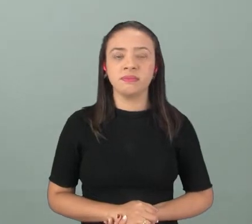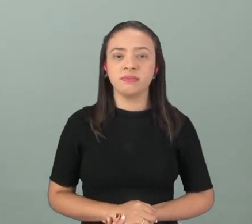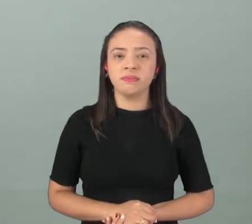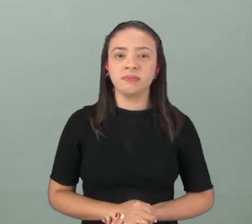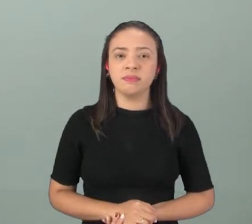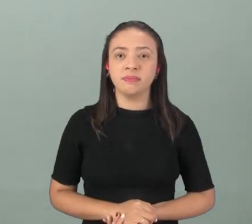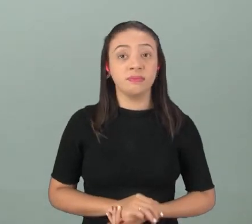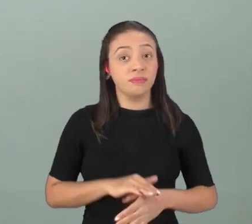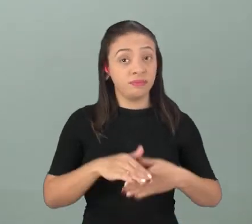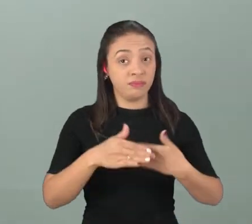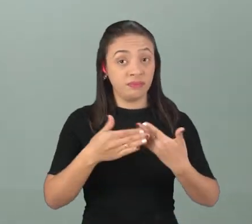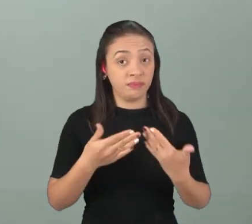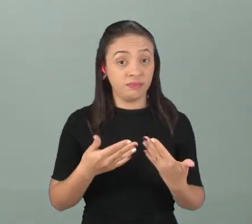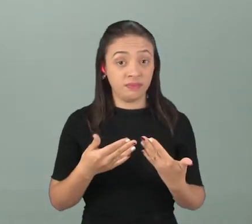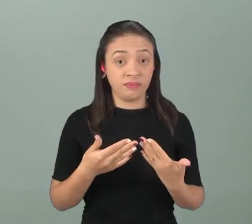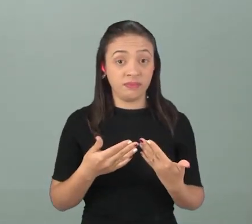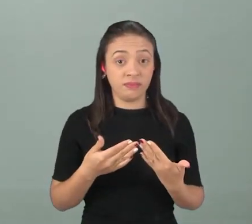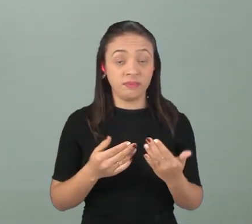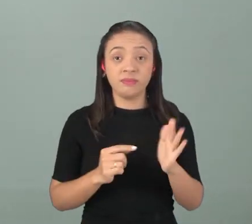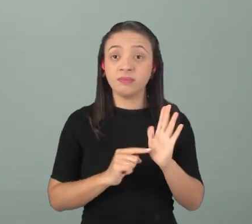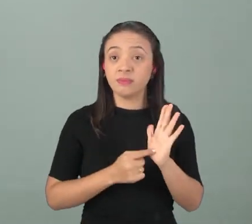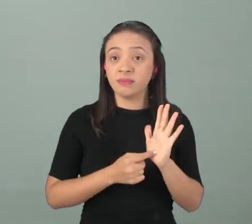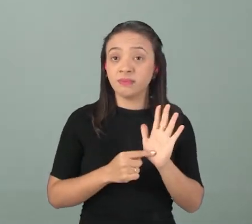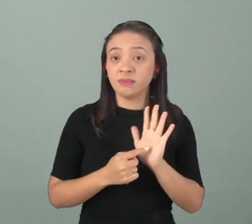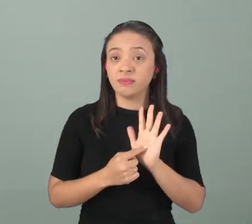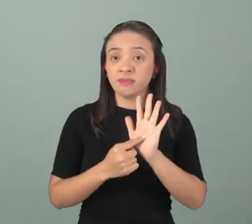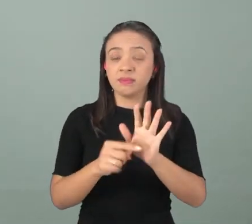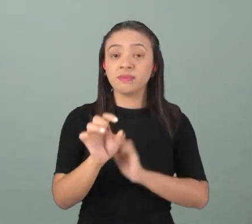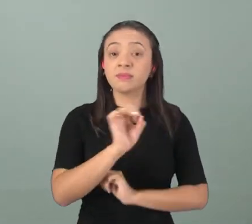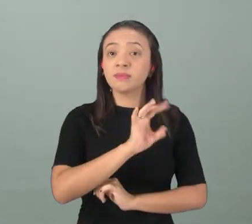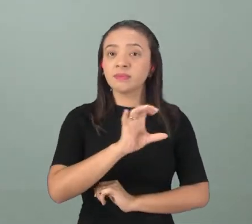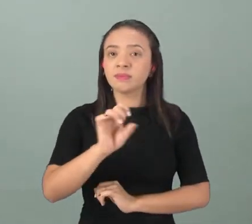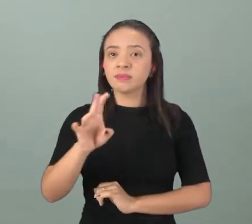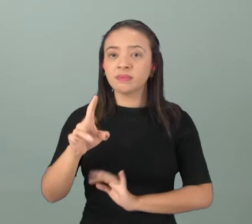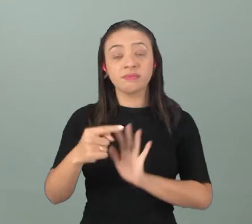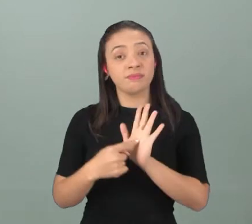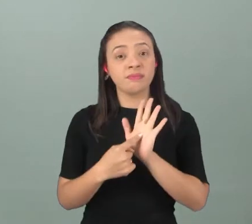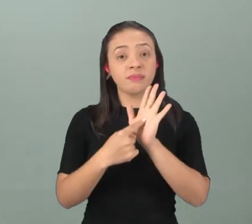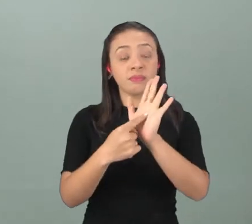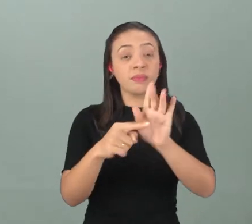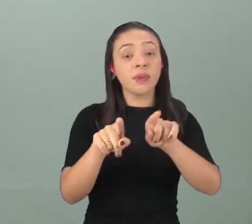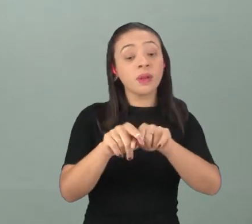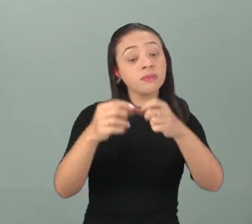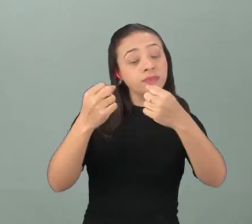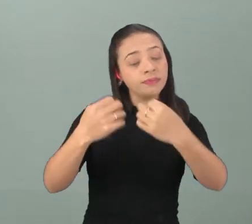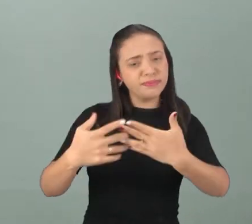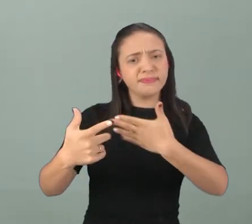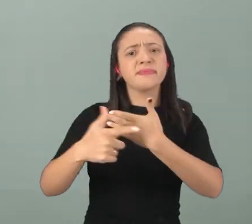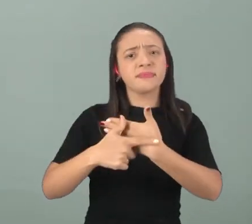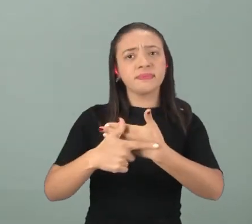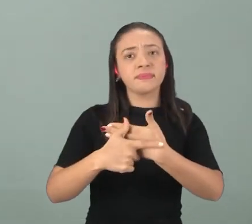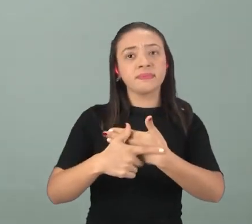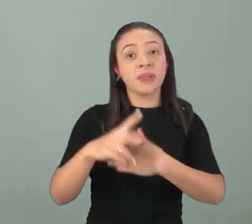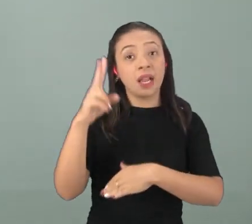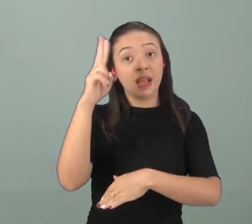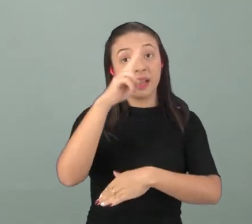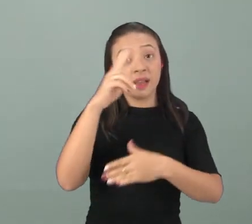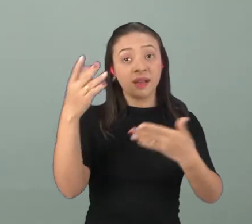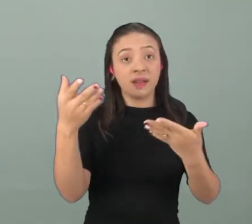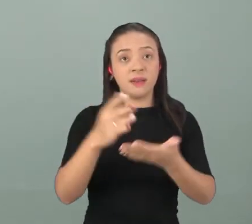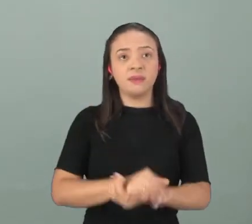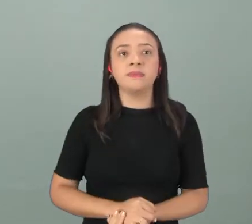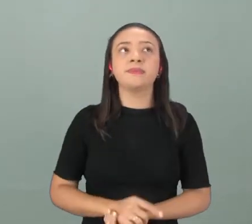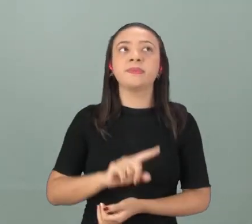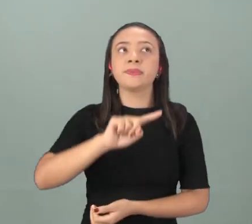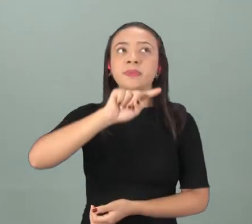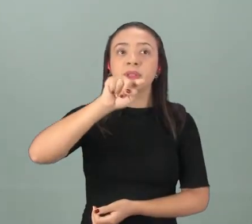Parênteses. Então, esses são os sinais que foram apresentados. Cada um se apresentou e falou a sua função, né? Então, vamos só relembrar.